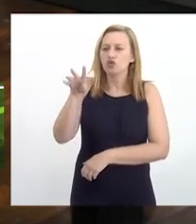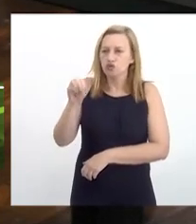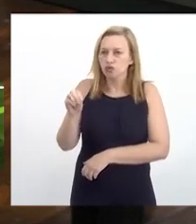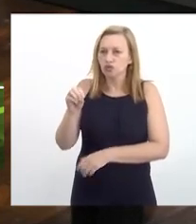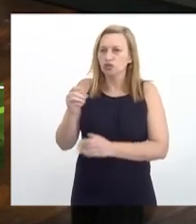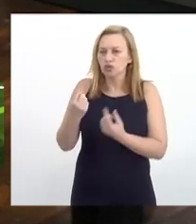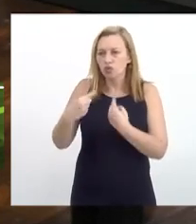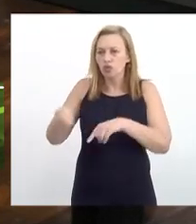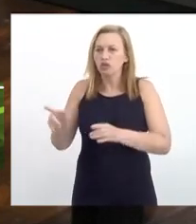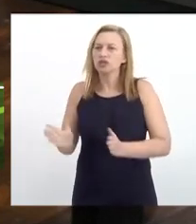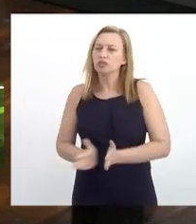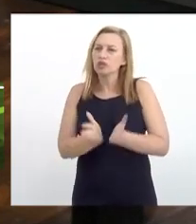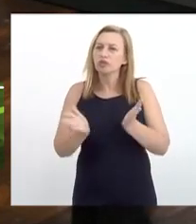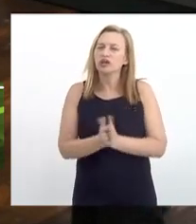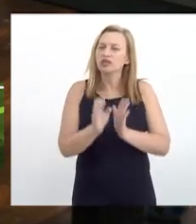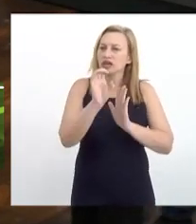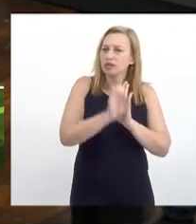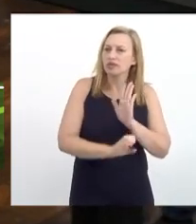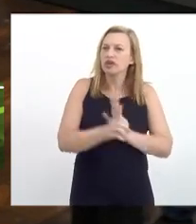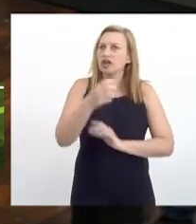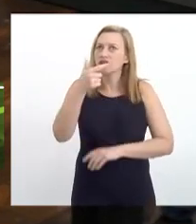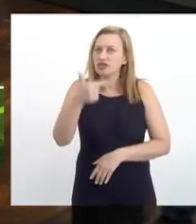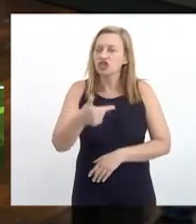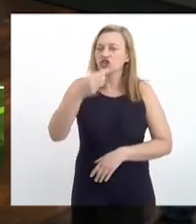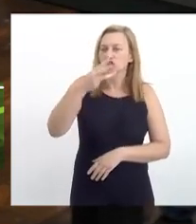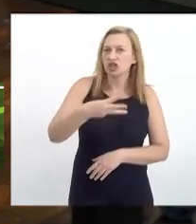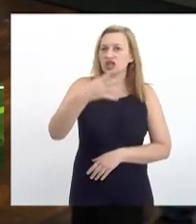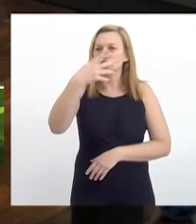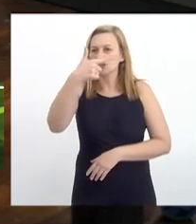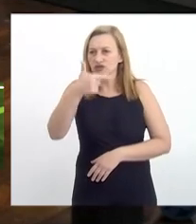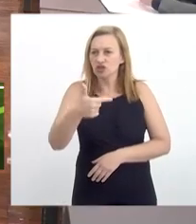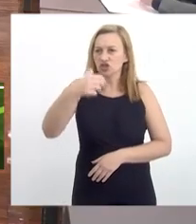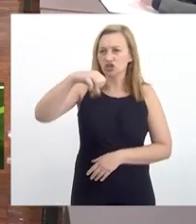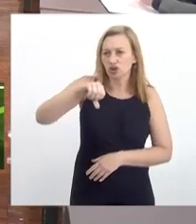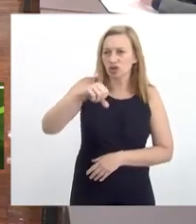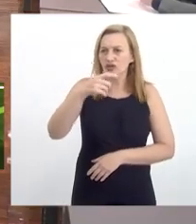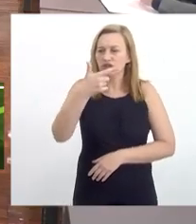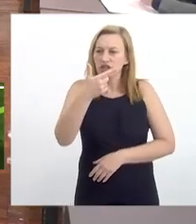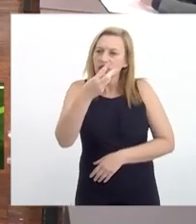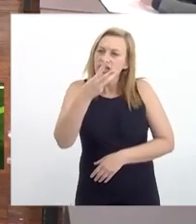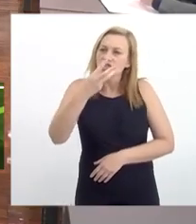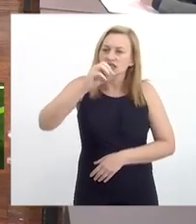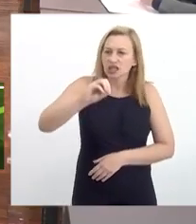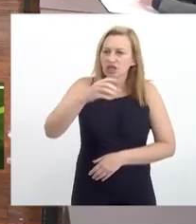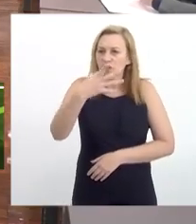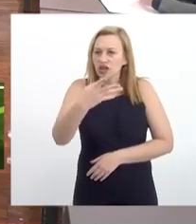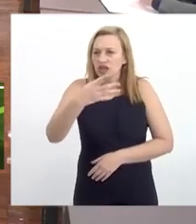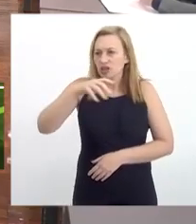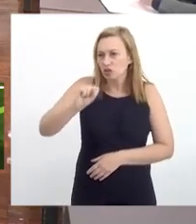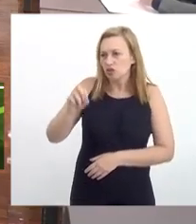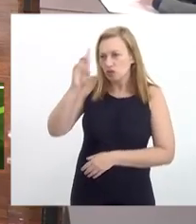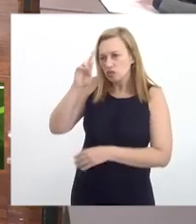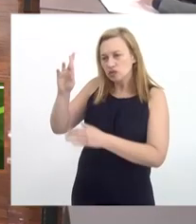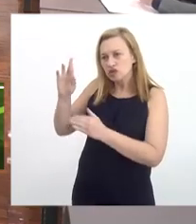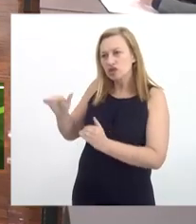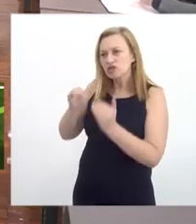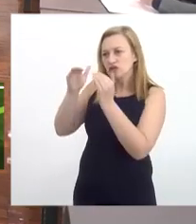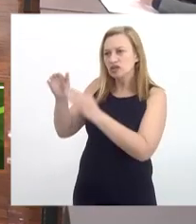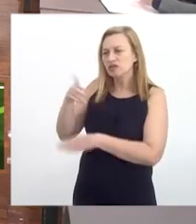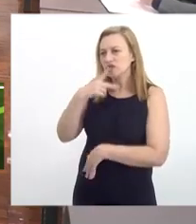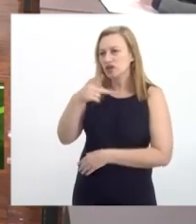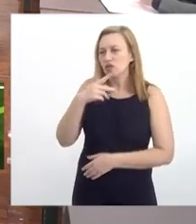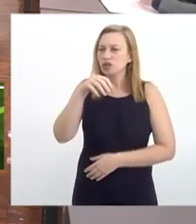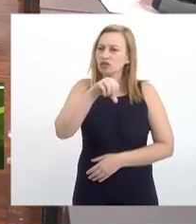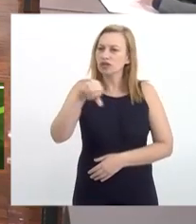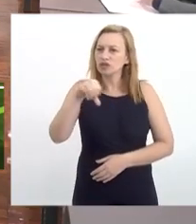as emendas que falam disso são 23, 29, 30, 48, como a Excelência citou, e 99.